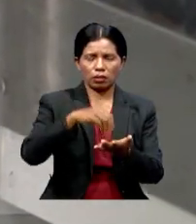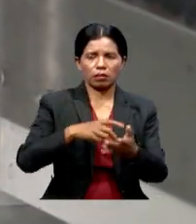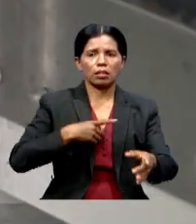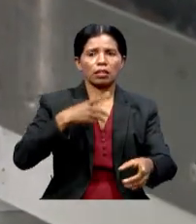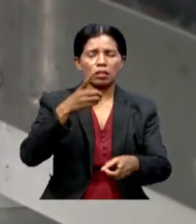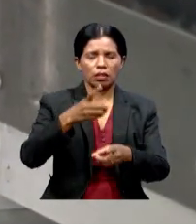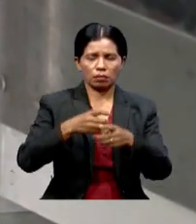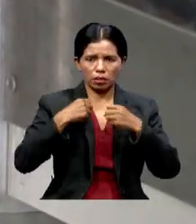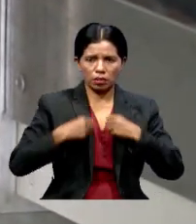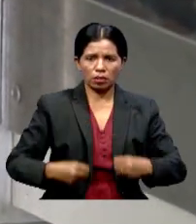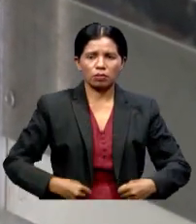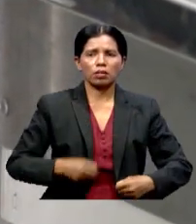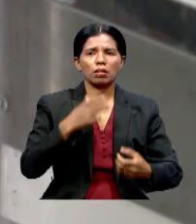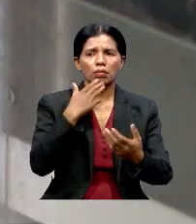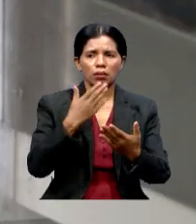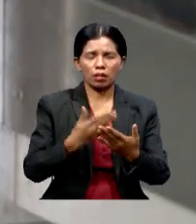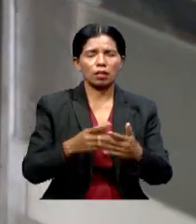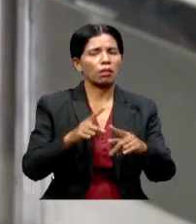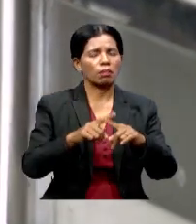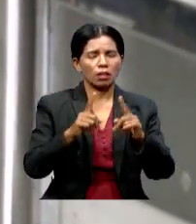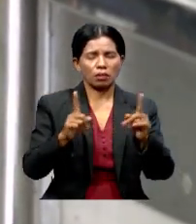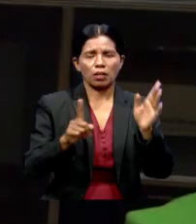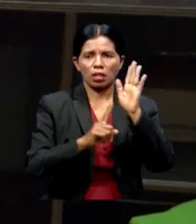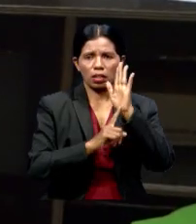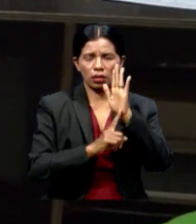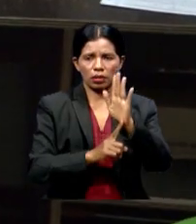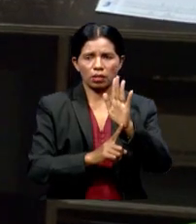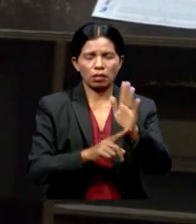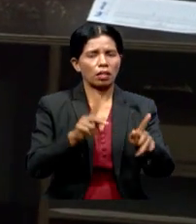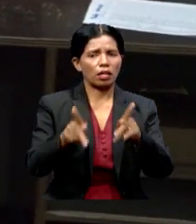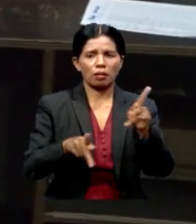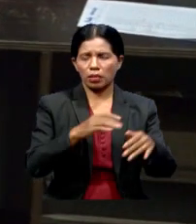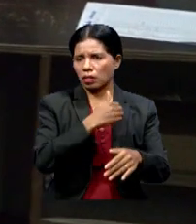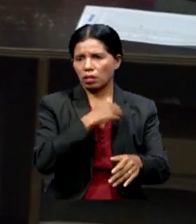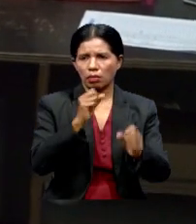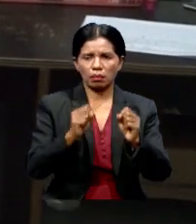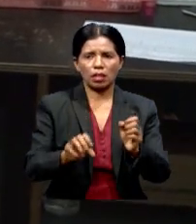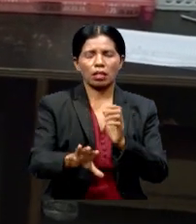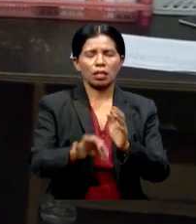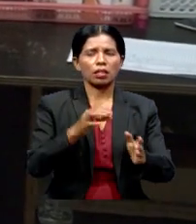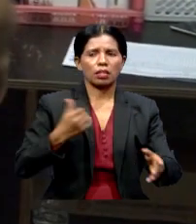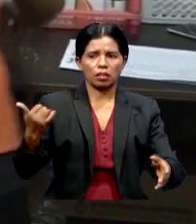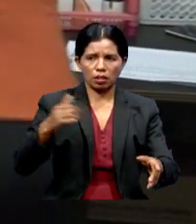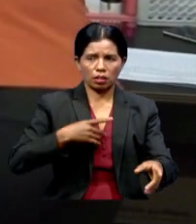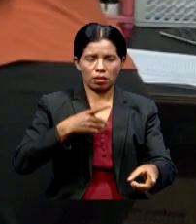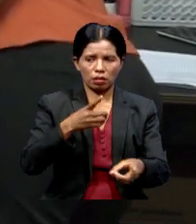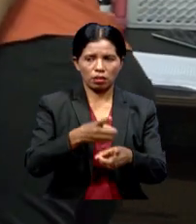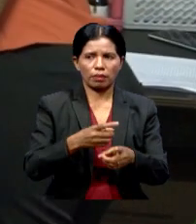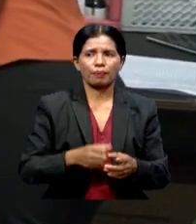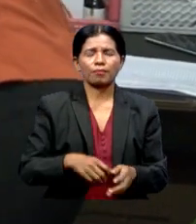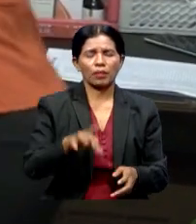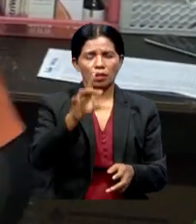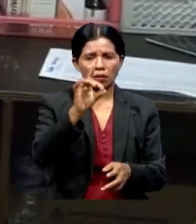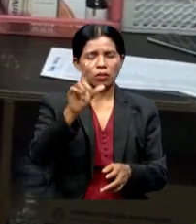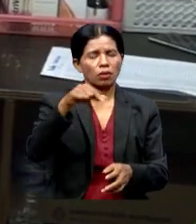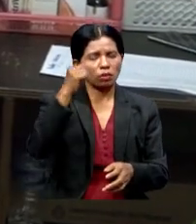ba saudi nebe dia, mai be realidade povo sidauk bele hetang sirania direitu nei. Oitavo